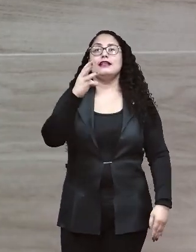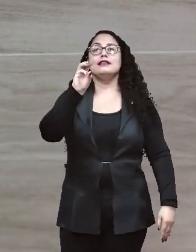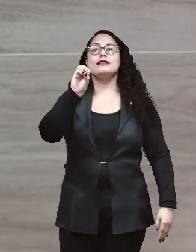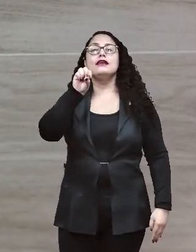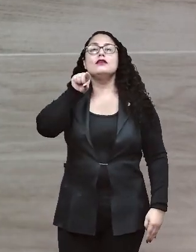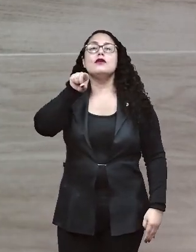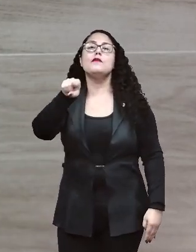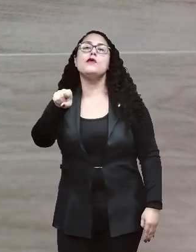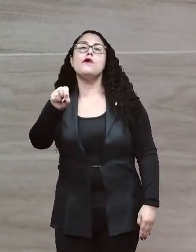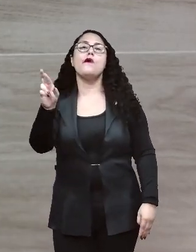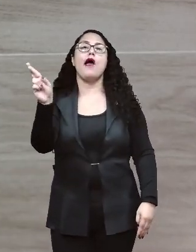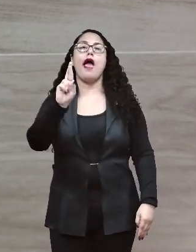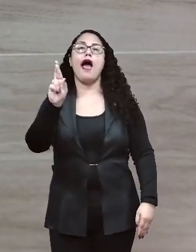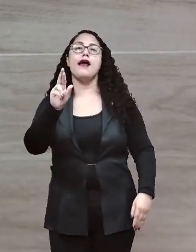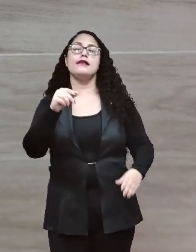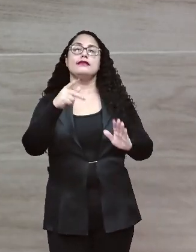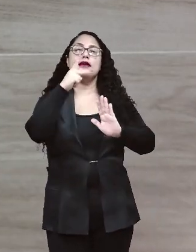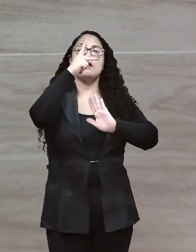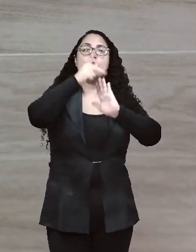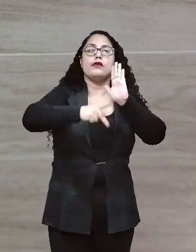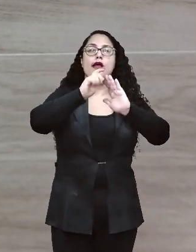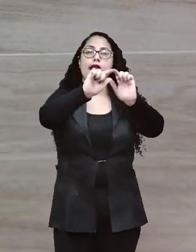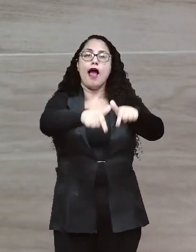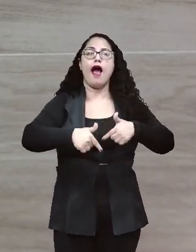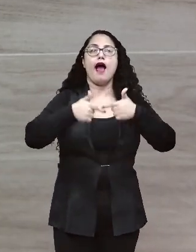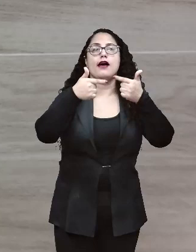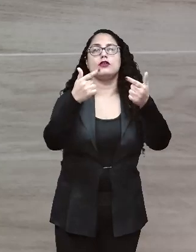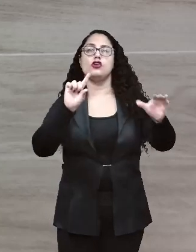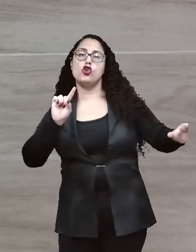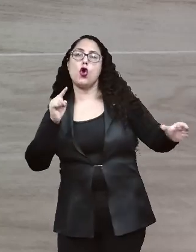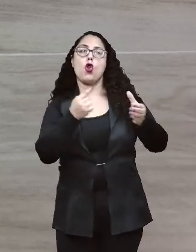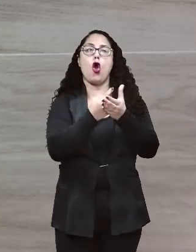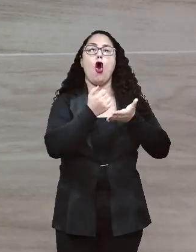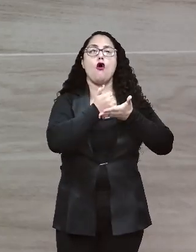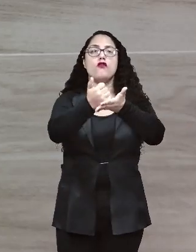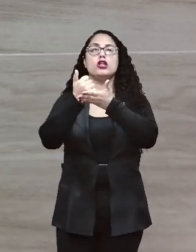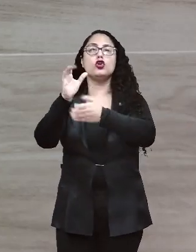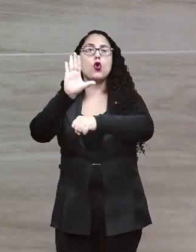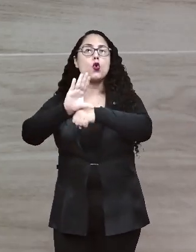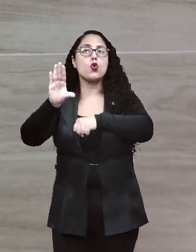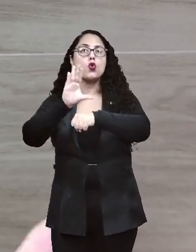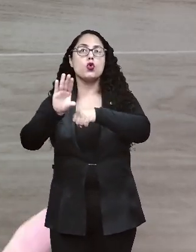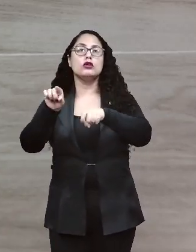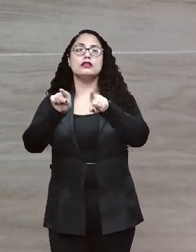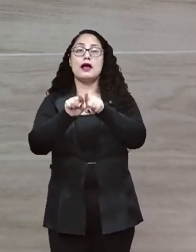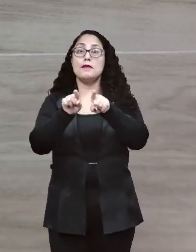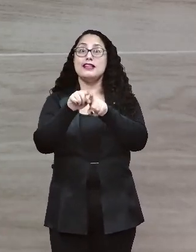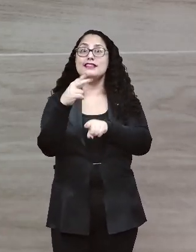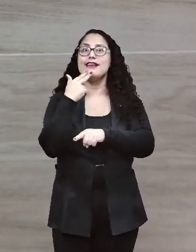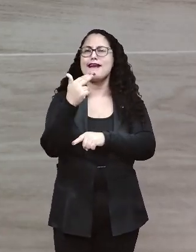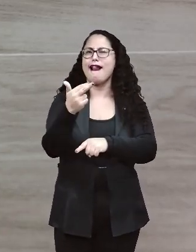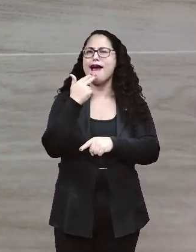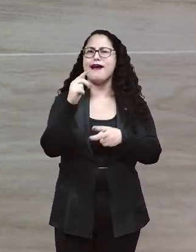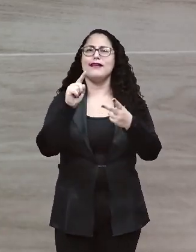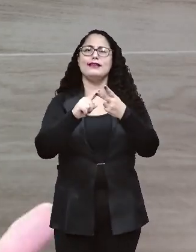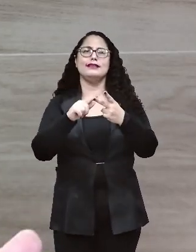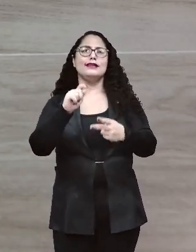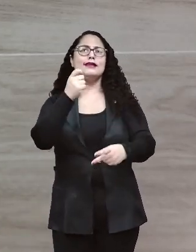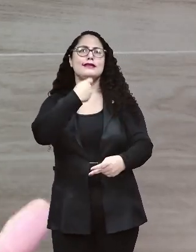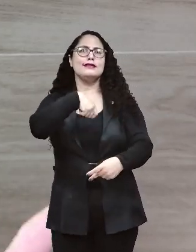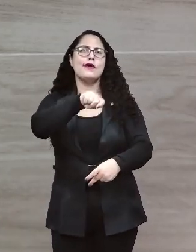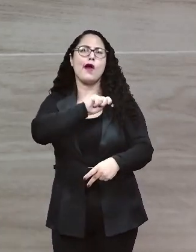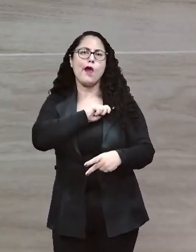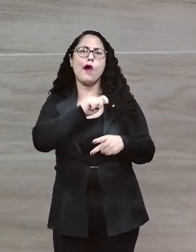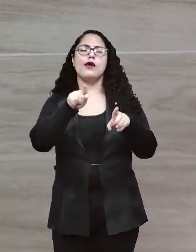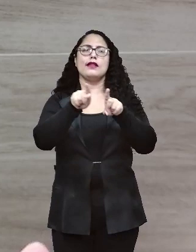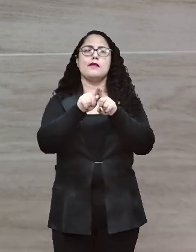em ações de inclusão. Então, nós oferecemos vários cursos, como curso de inglês, curso de espanhol,